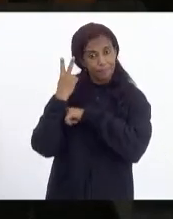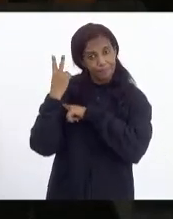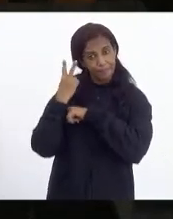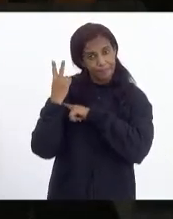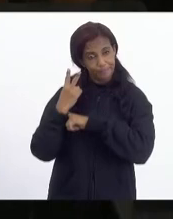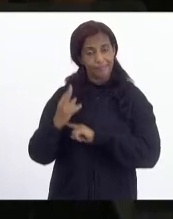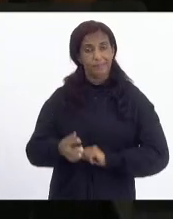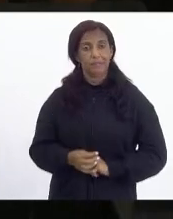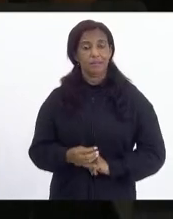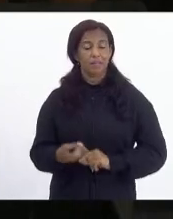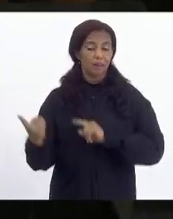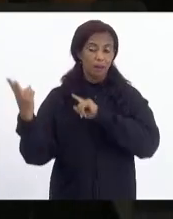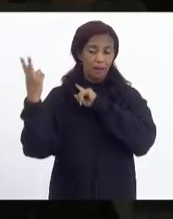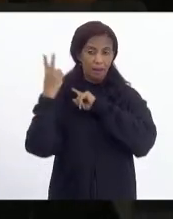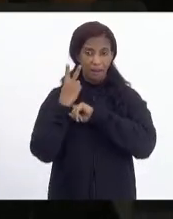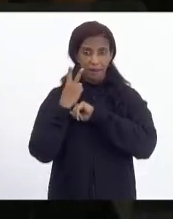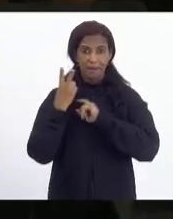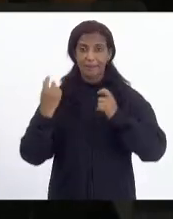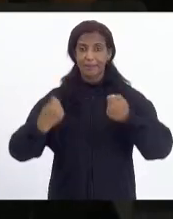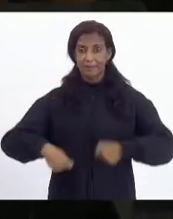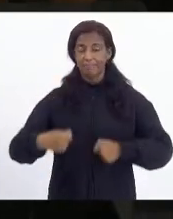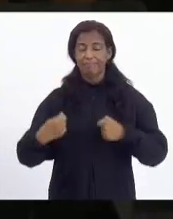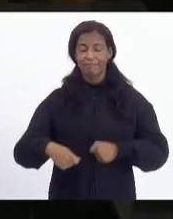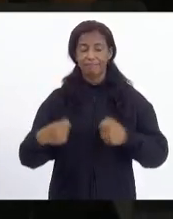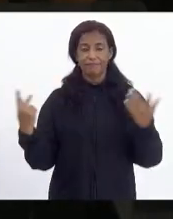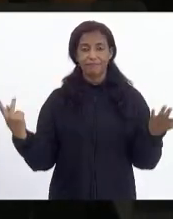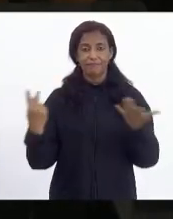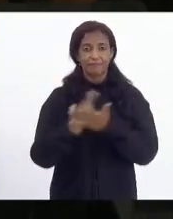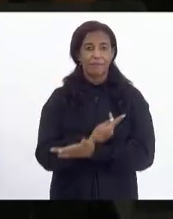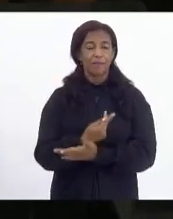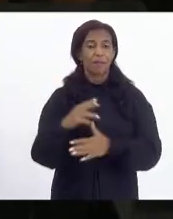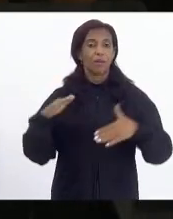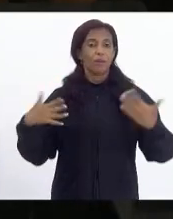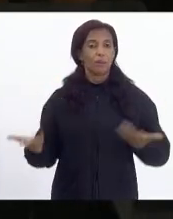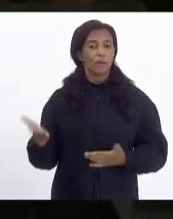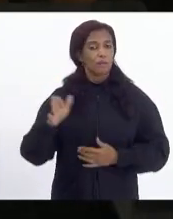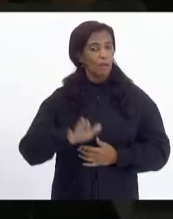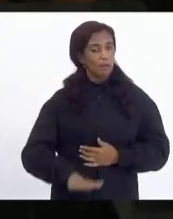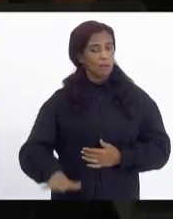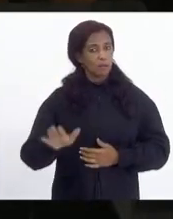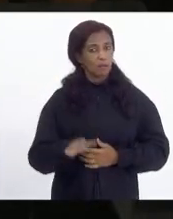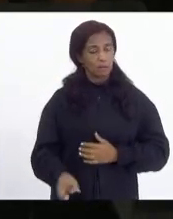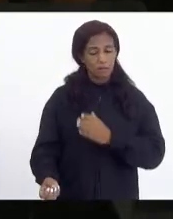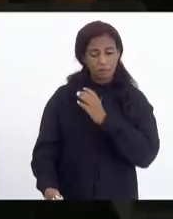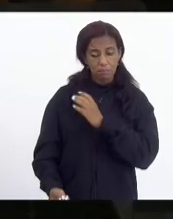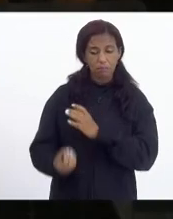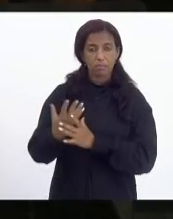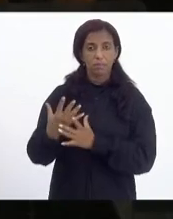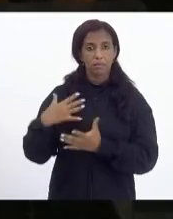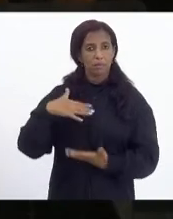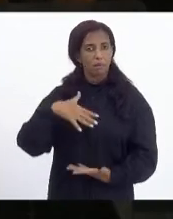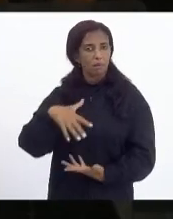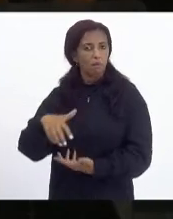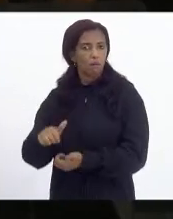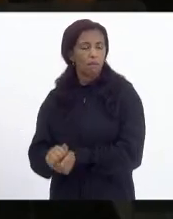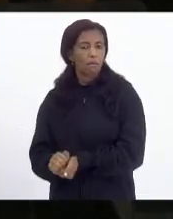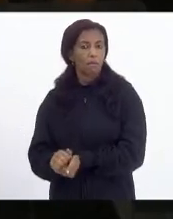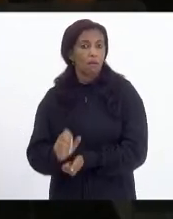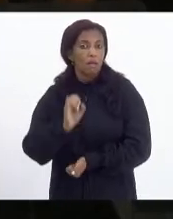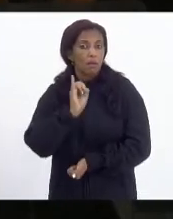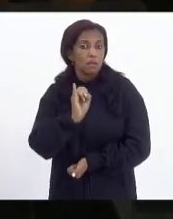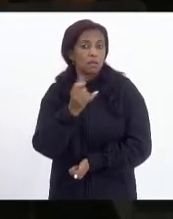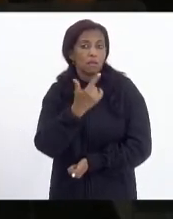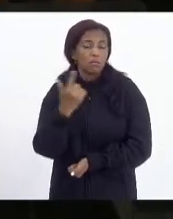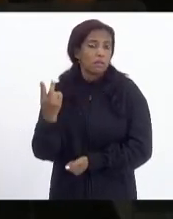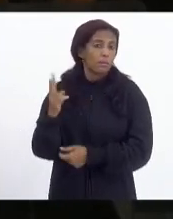EA prevenção tem que acontecer quando a criança vem ao mundo e se não não tem